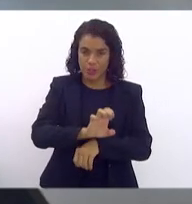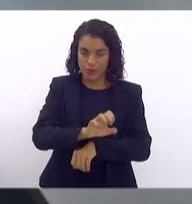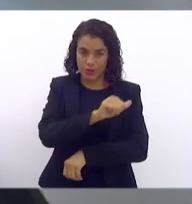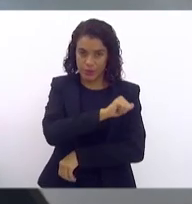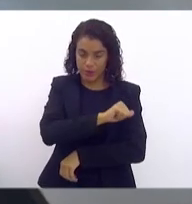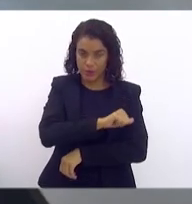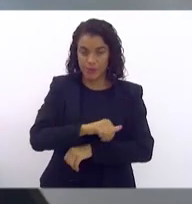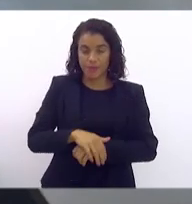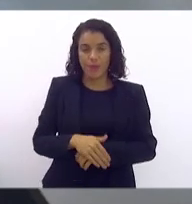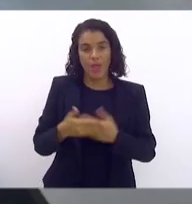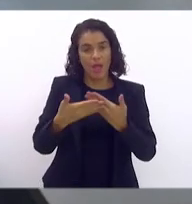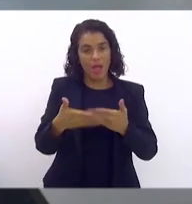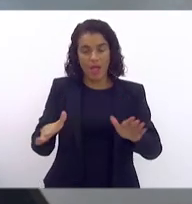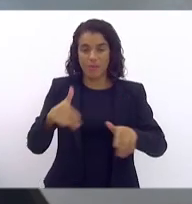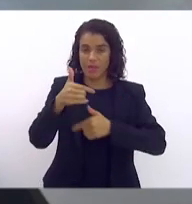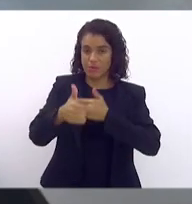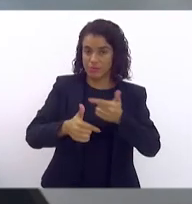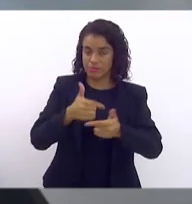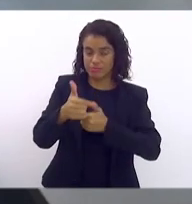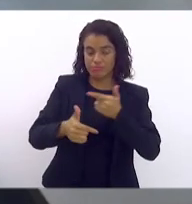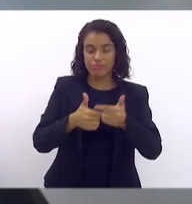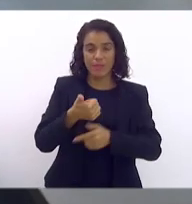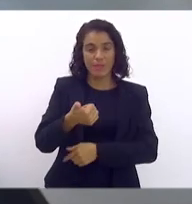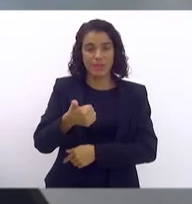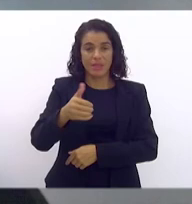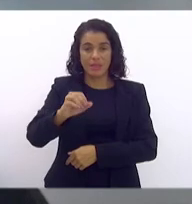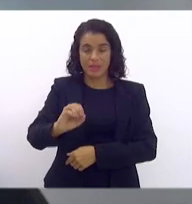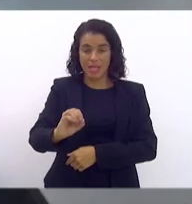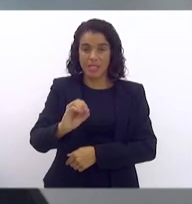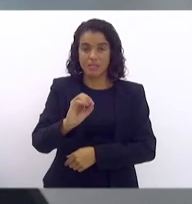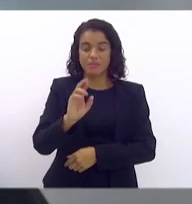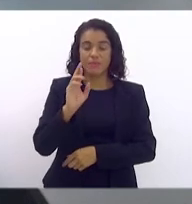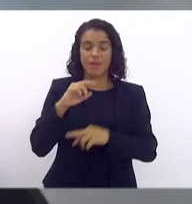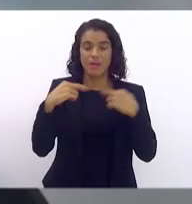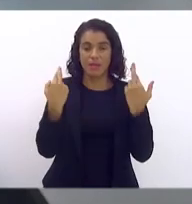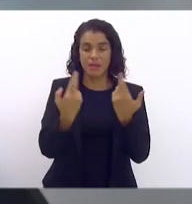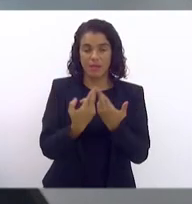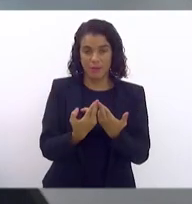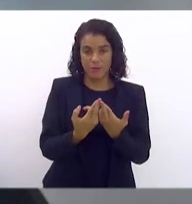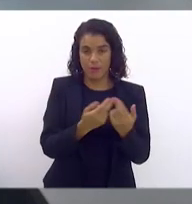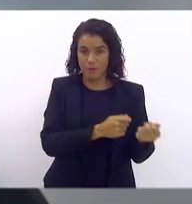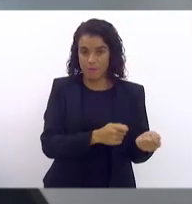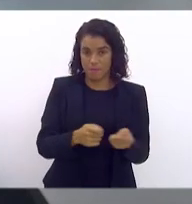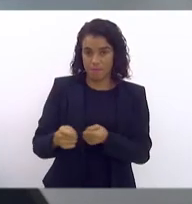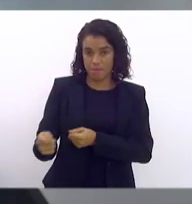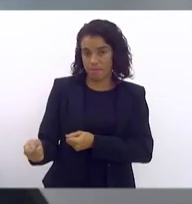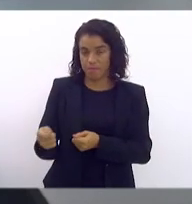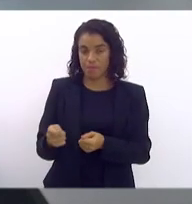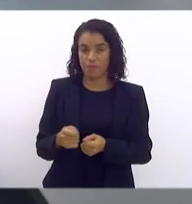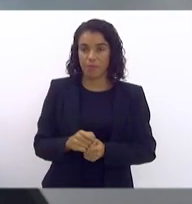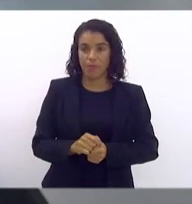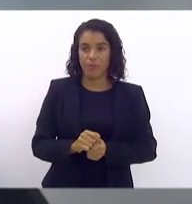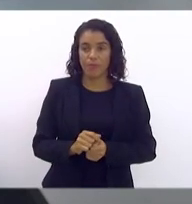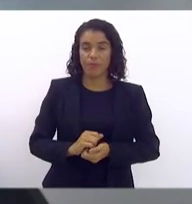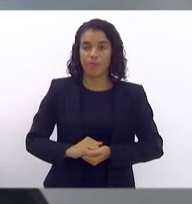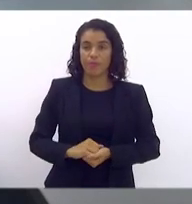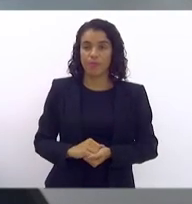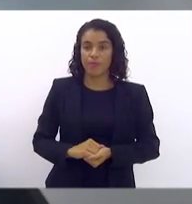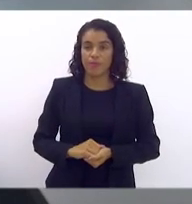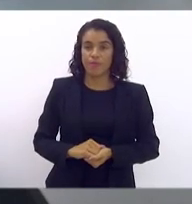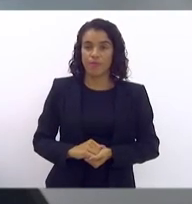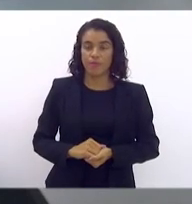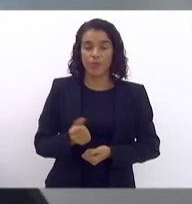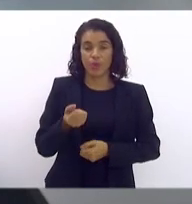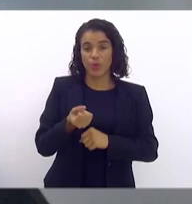Janeiro dou por abertos os trabalhos da 10ma reunião ordinária com a seguinte oitiva